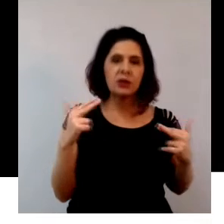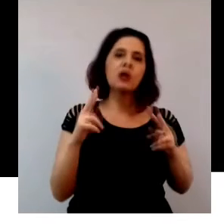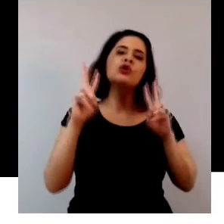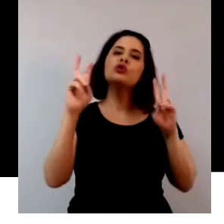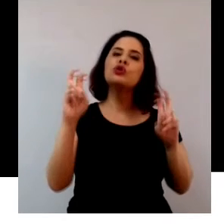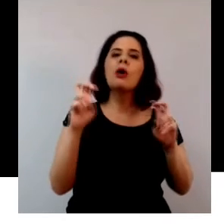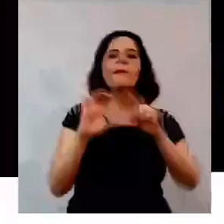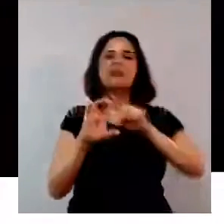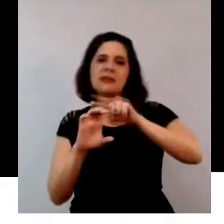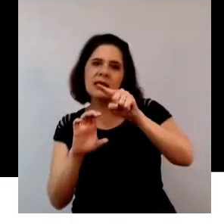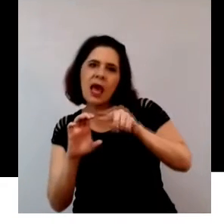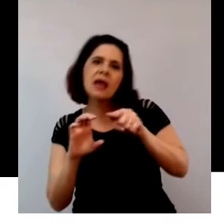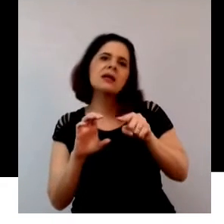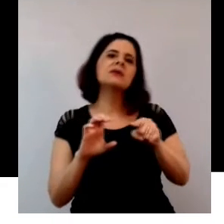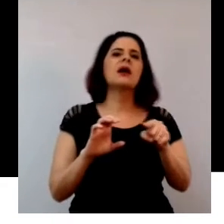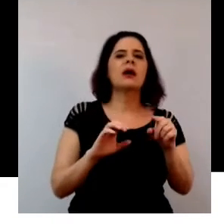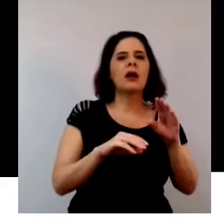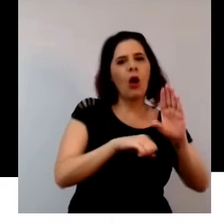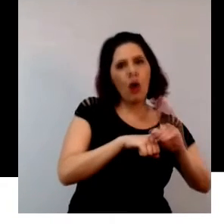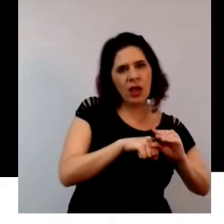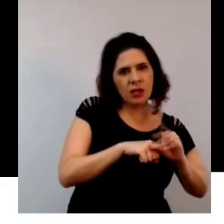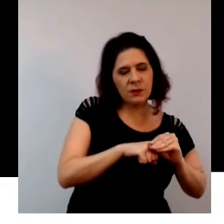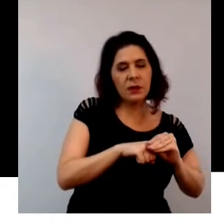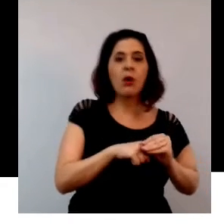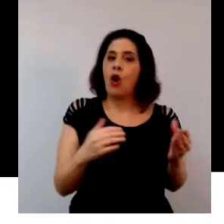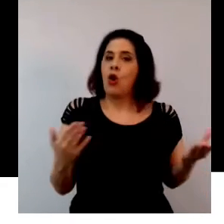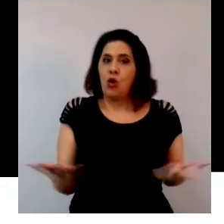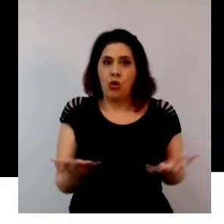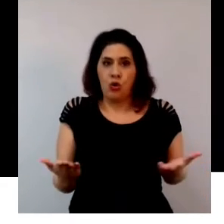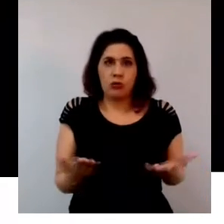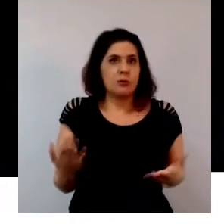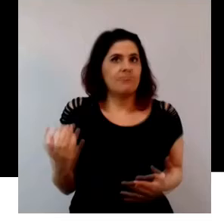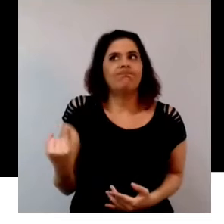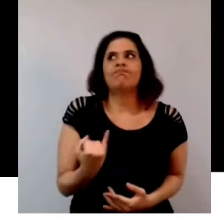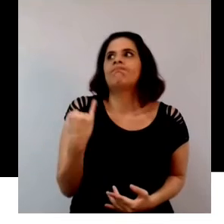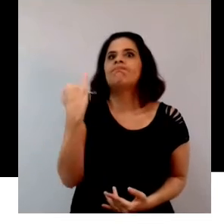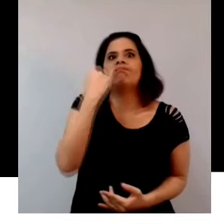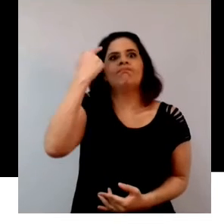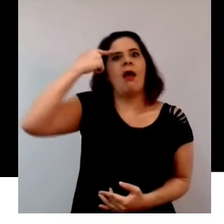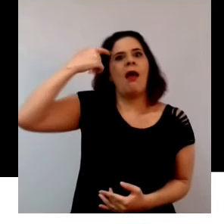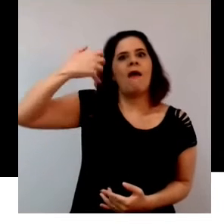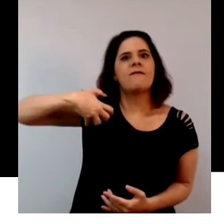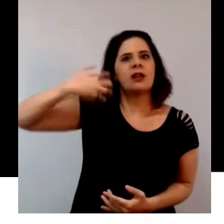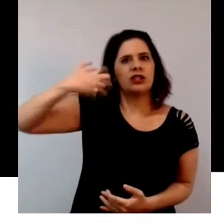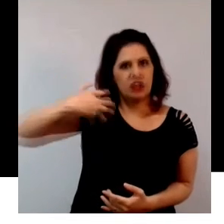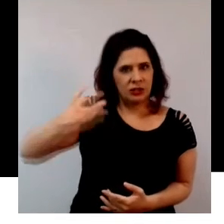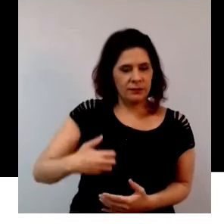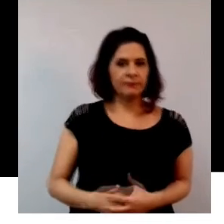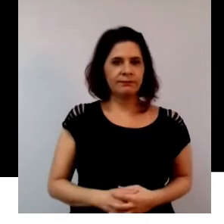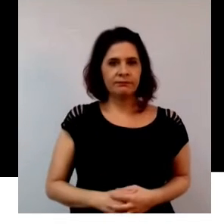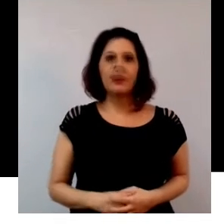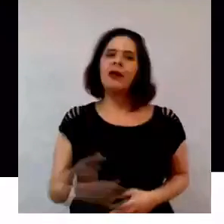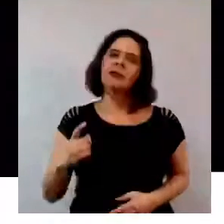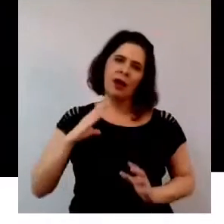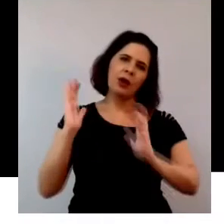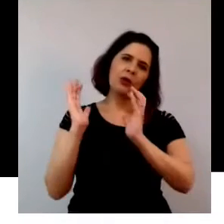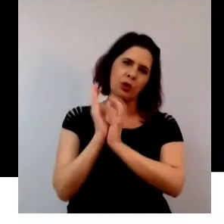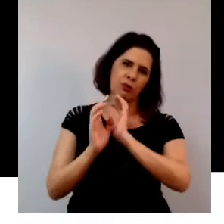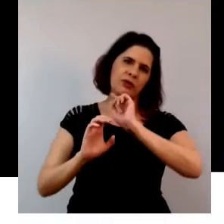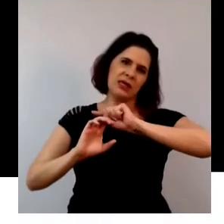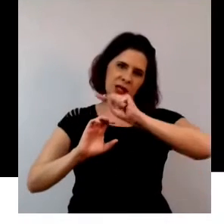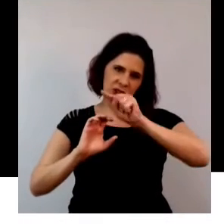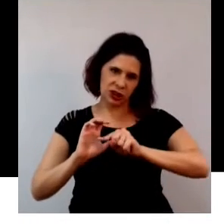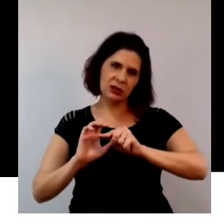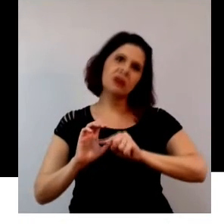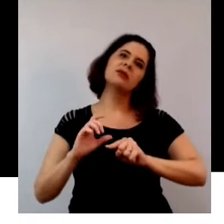é um lugar, eu acho que hoje é importantíssimo para a gente. A gente viu os cientistas, né, trazendo tanto os cientistas